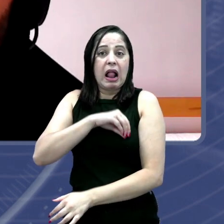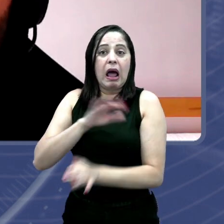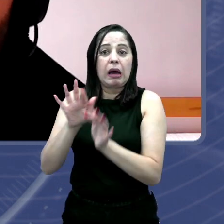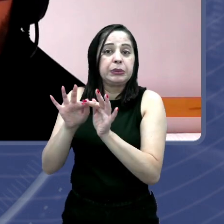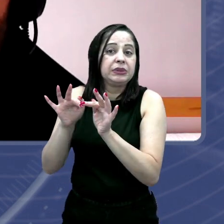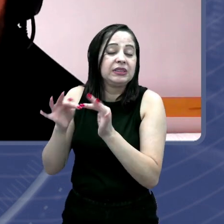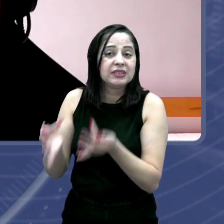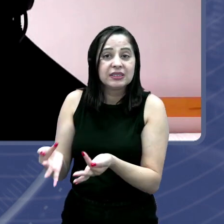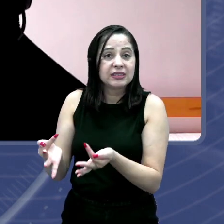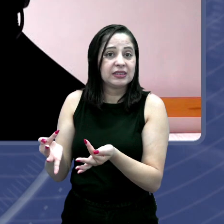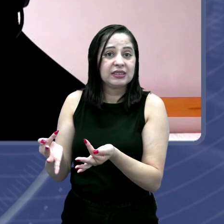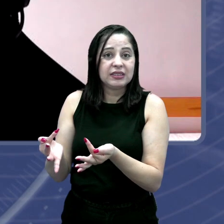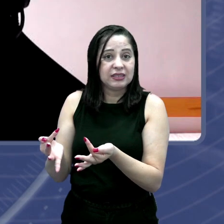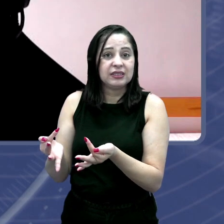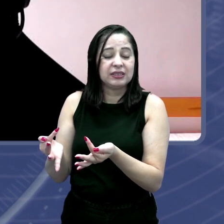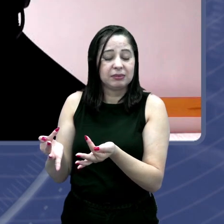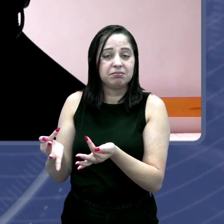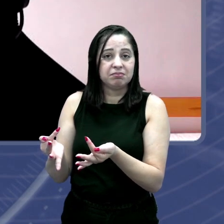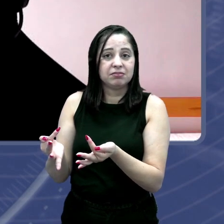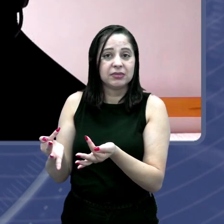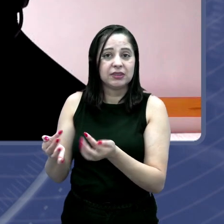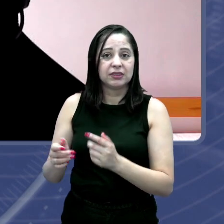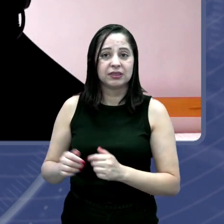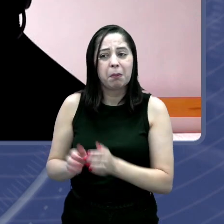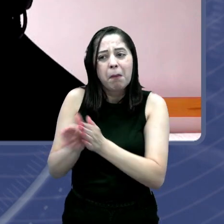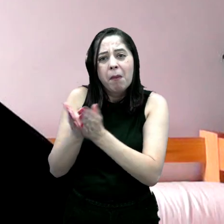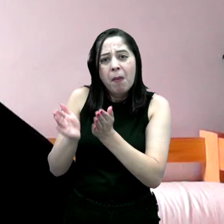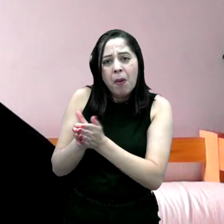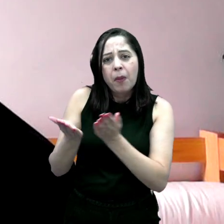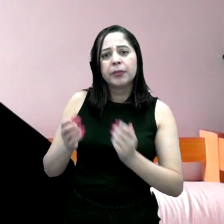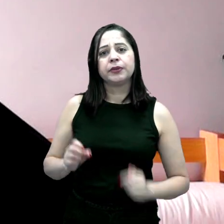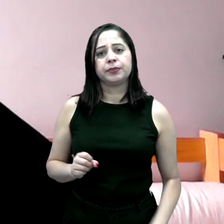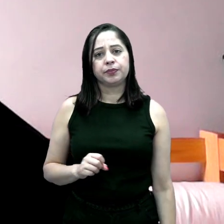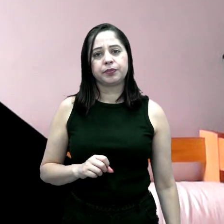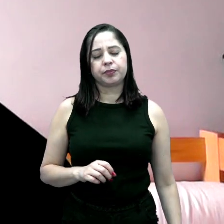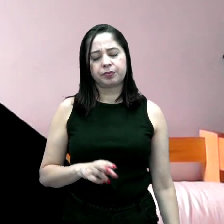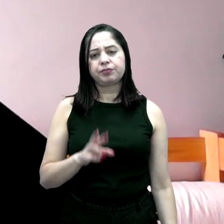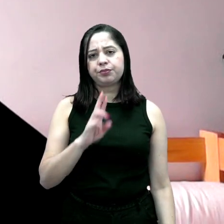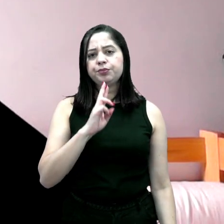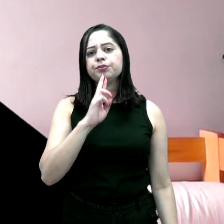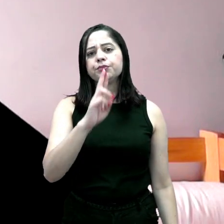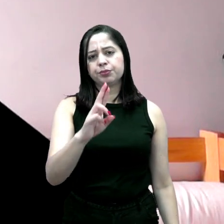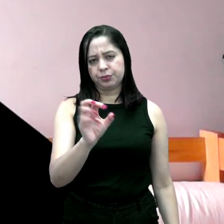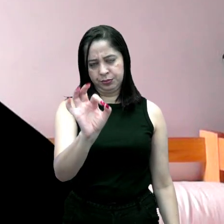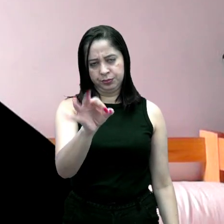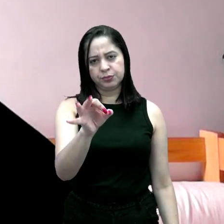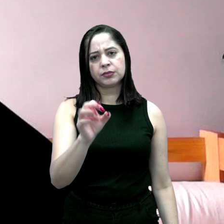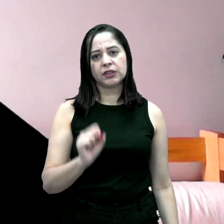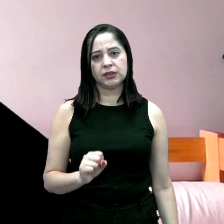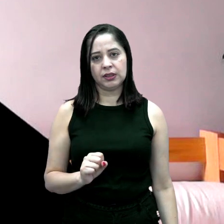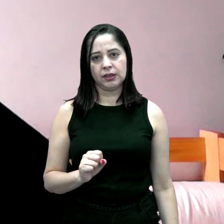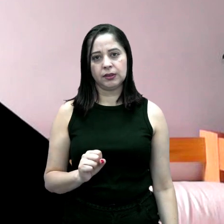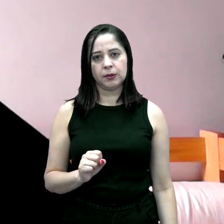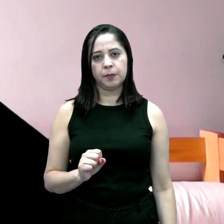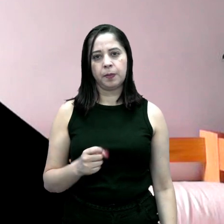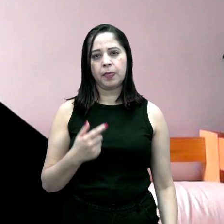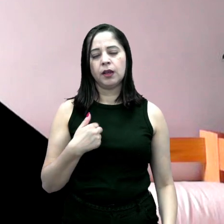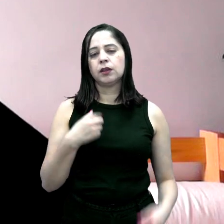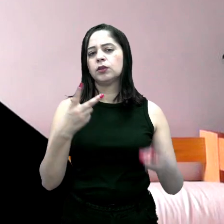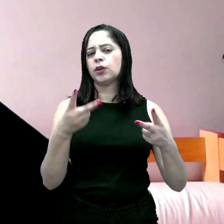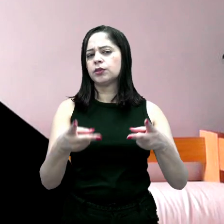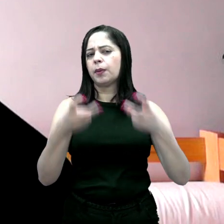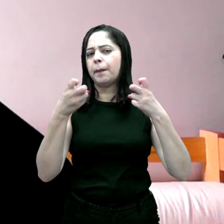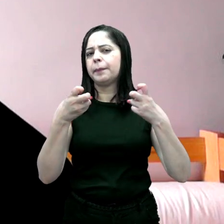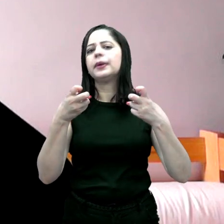uma forma subhumana, né, muitas vezes. Respondendo aqui, né, quando a gente olha esses